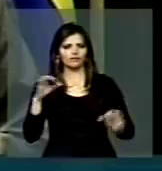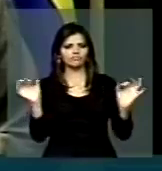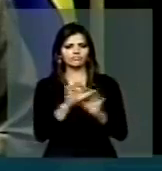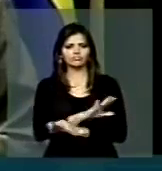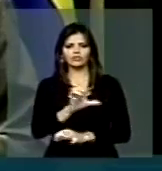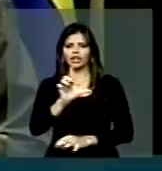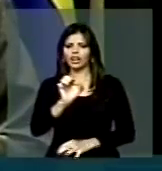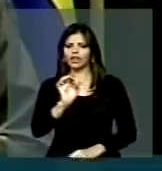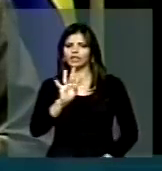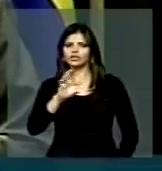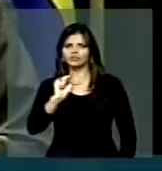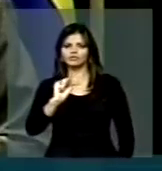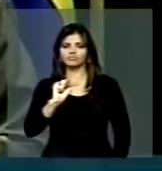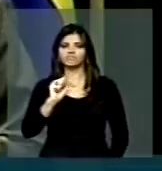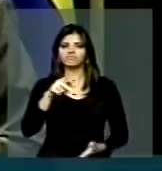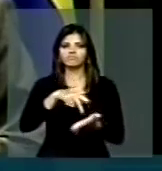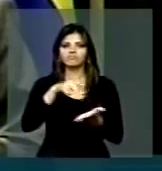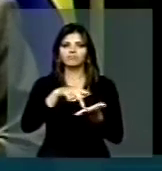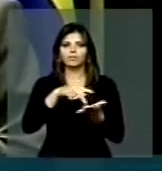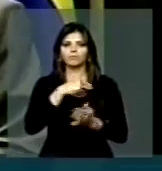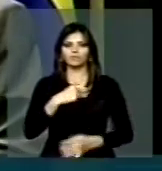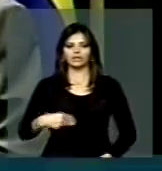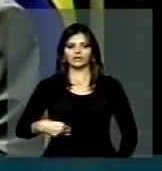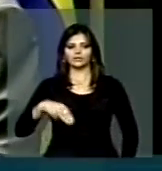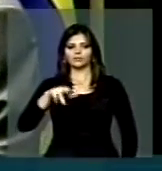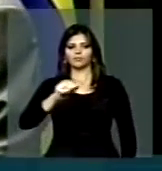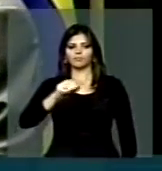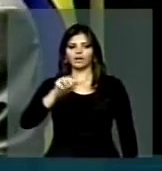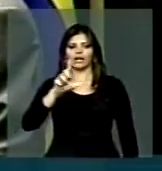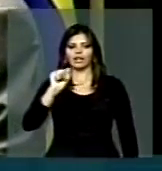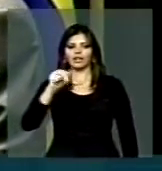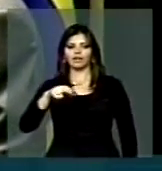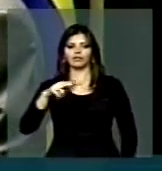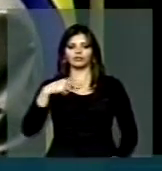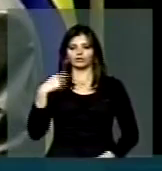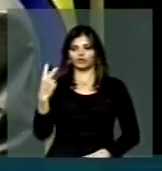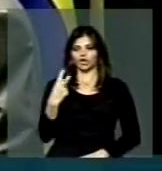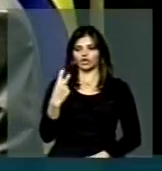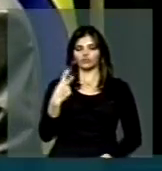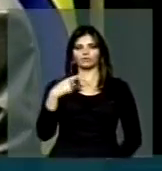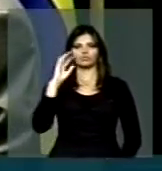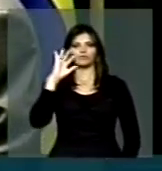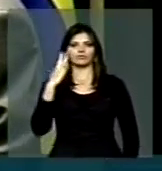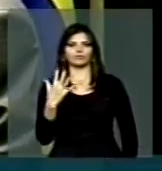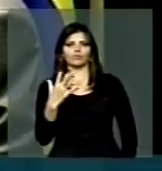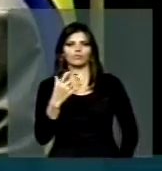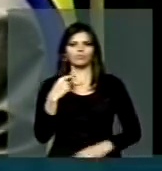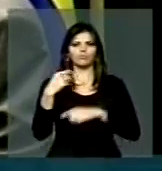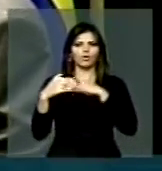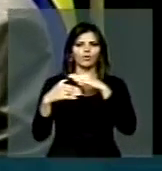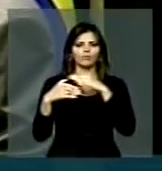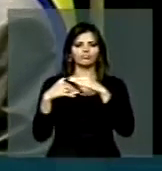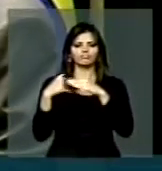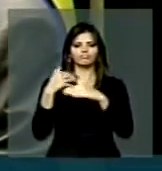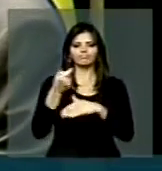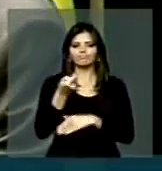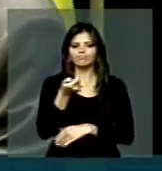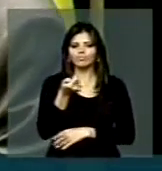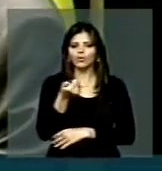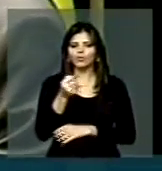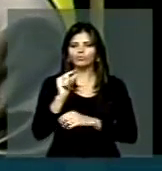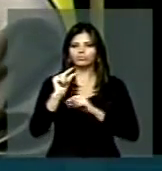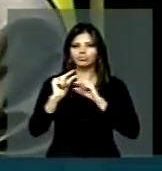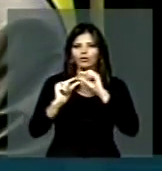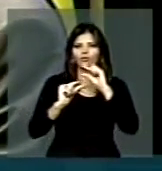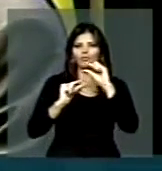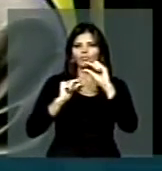verdade. O ministro Malan tinha tomado a decisão comigo e mais ninguém de que pouco a pouco, Gustavo Franco deve se recordar